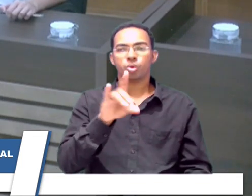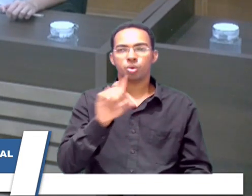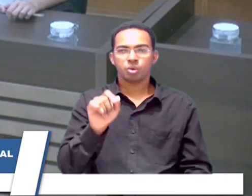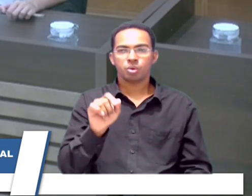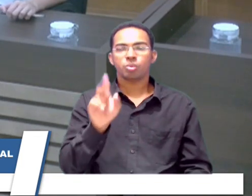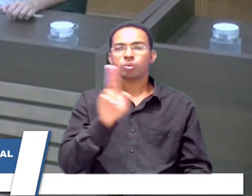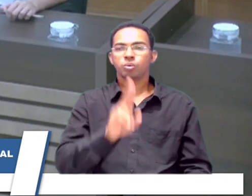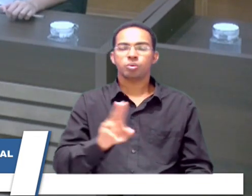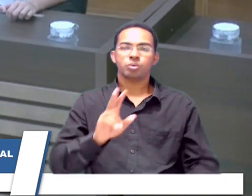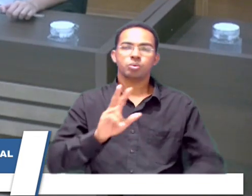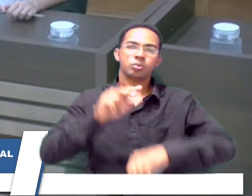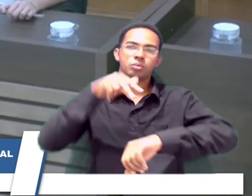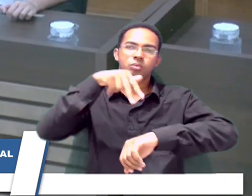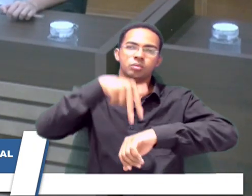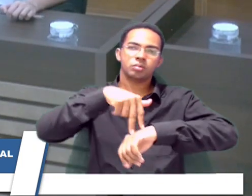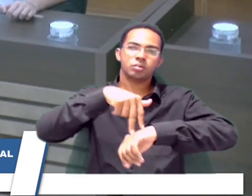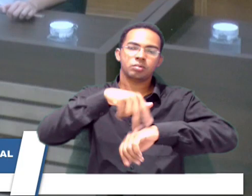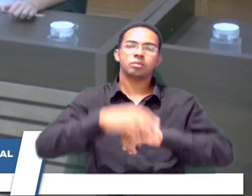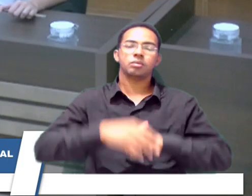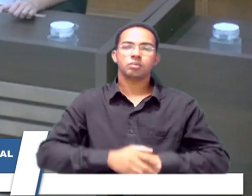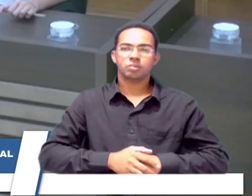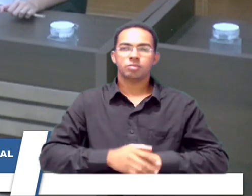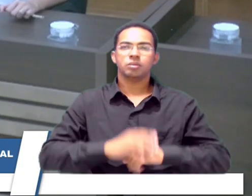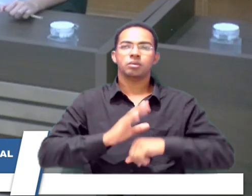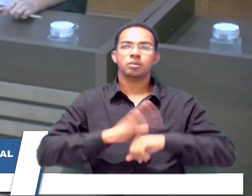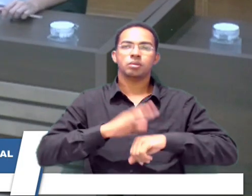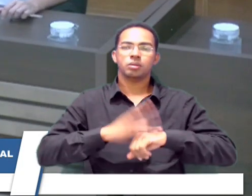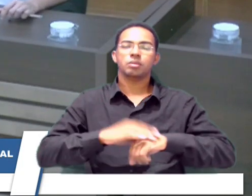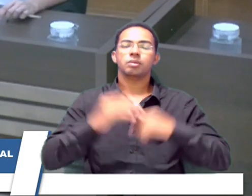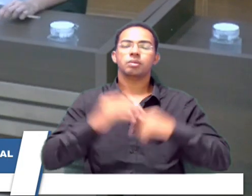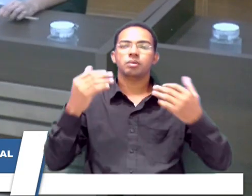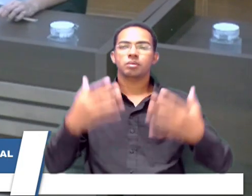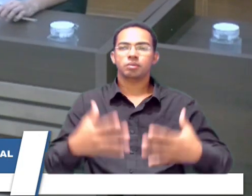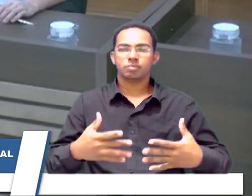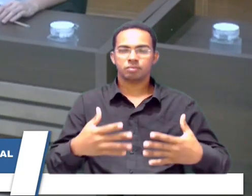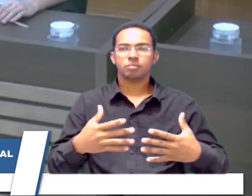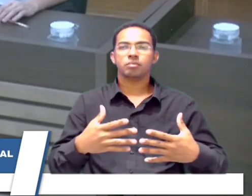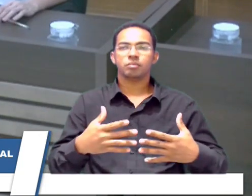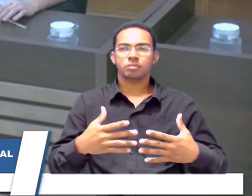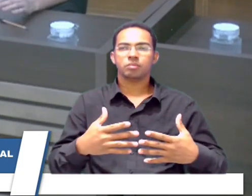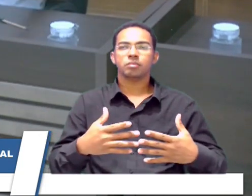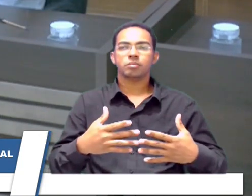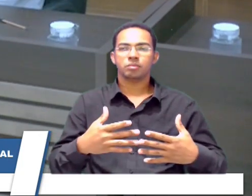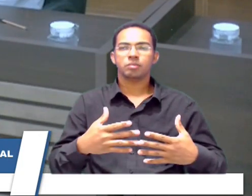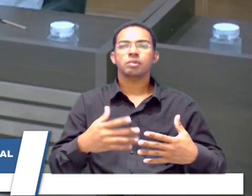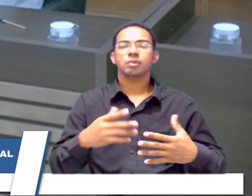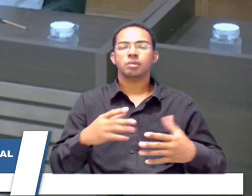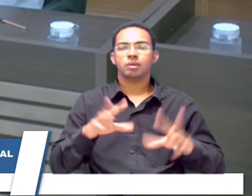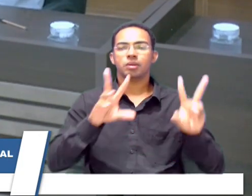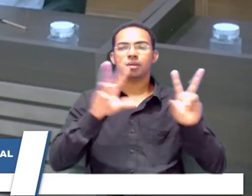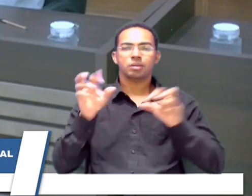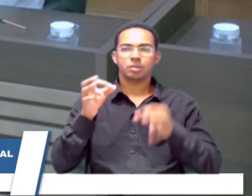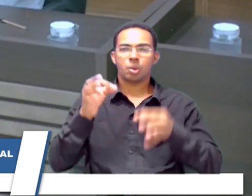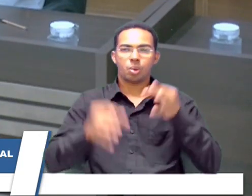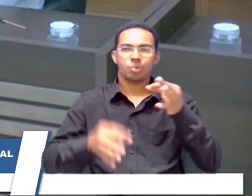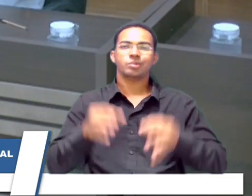da tribuna, para também falar aí um pouco do aspecto jurídico.